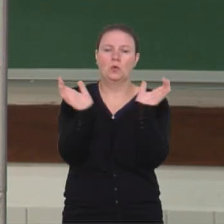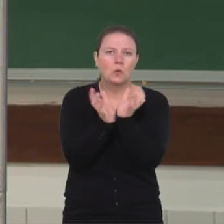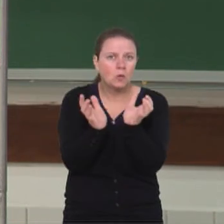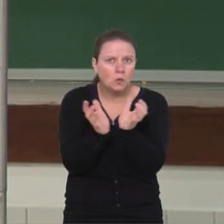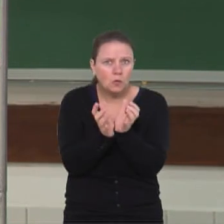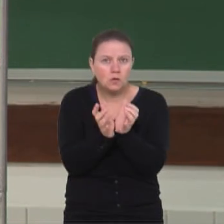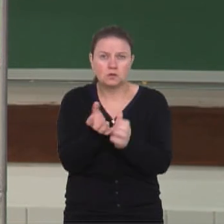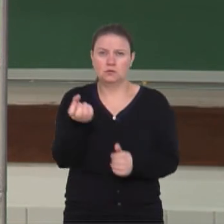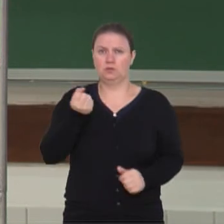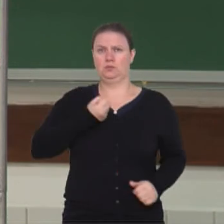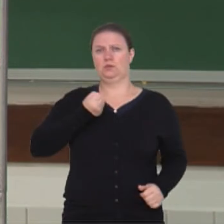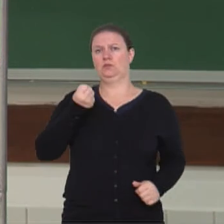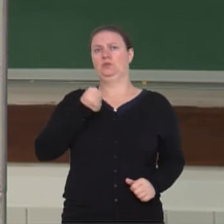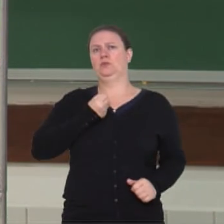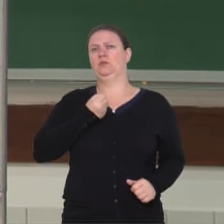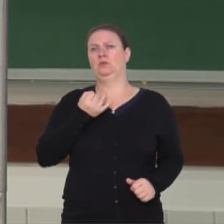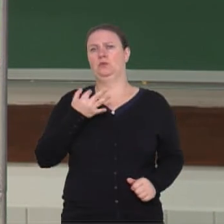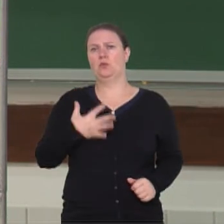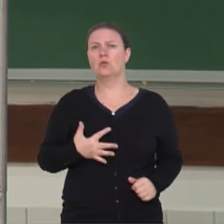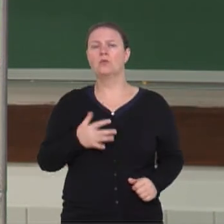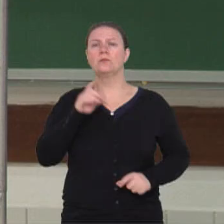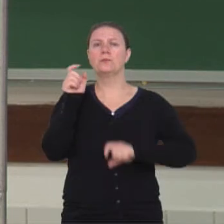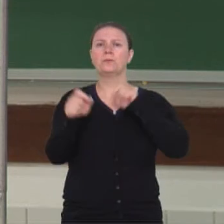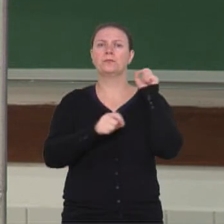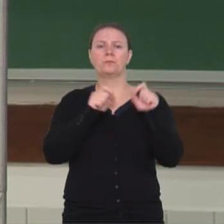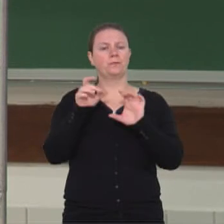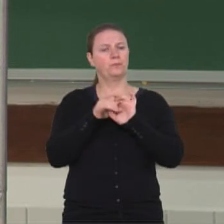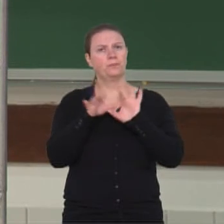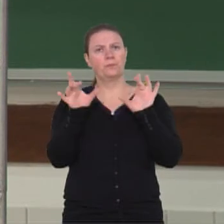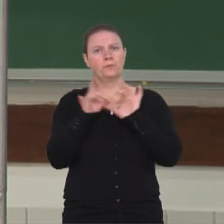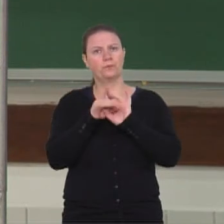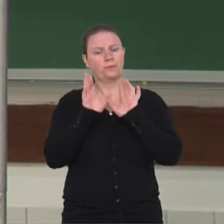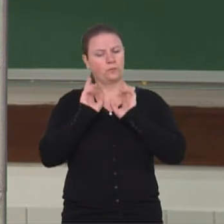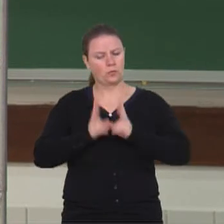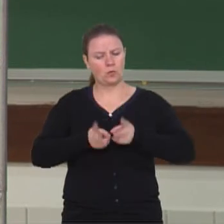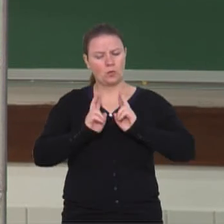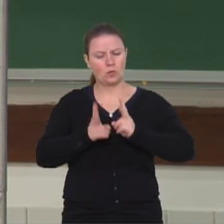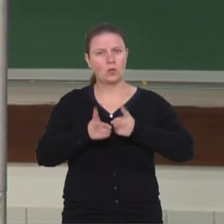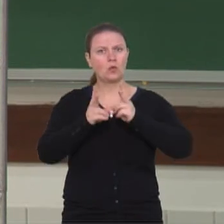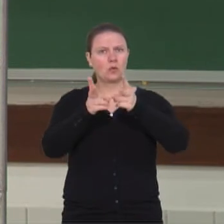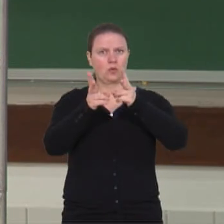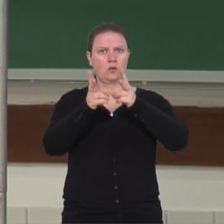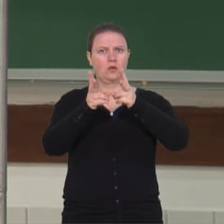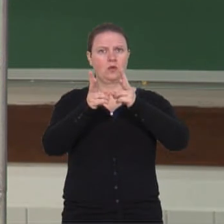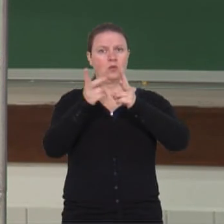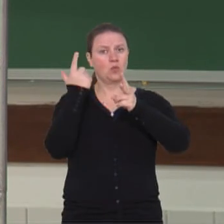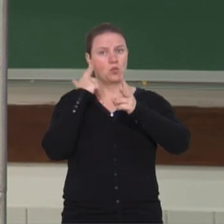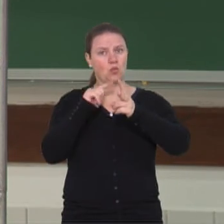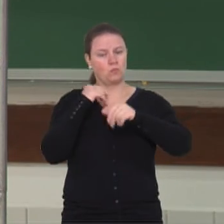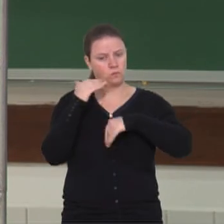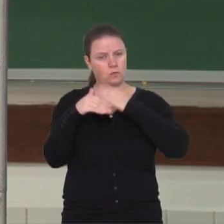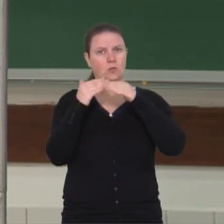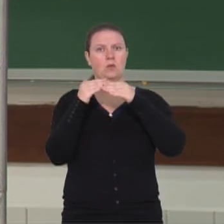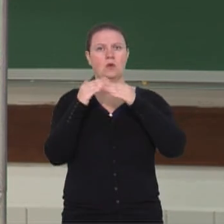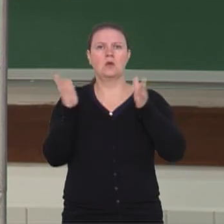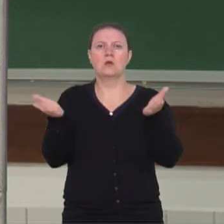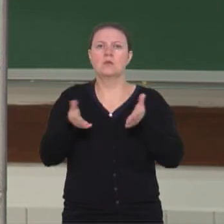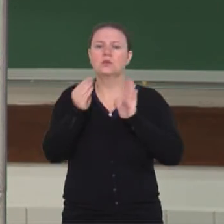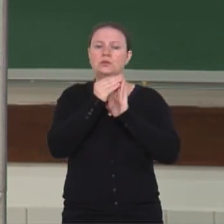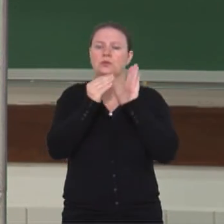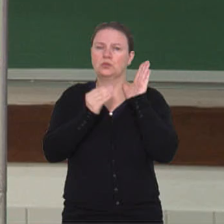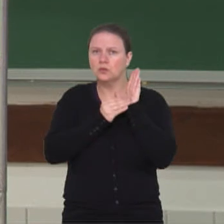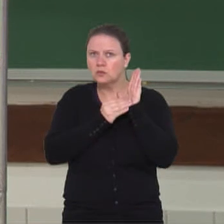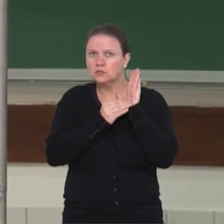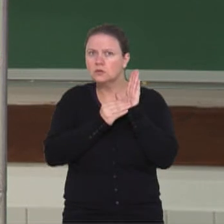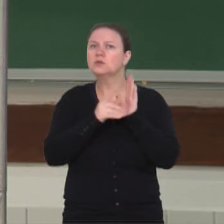é um conjunto numérico que permite que você vá à frente na solução desses problemas. Nós não vamos tratar isso agora aqui,